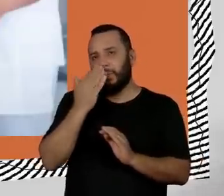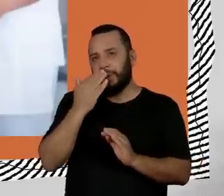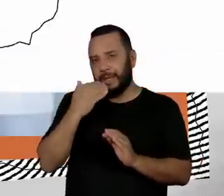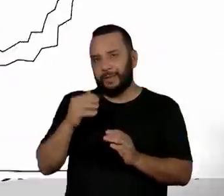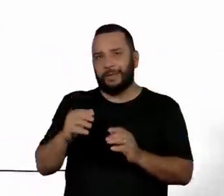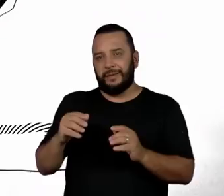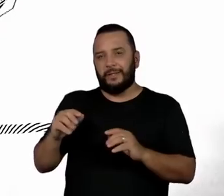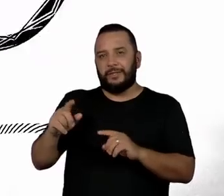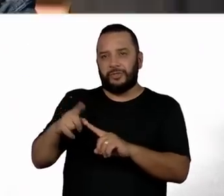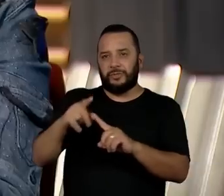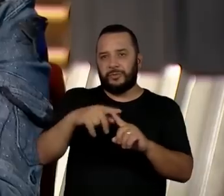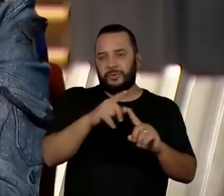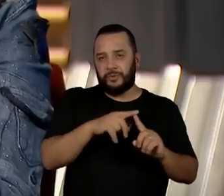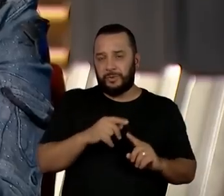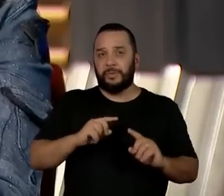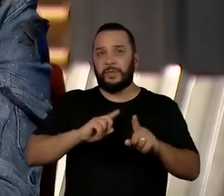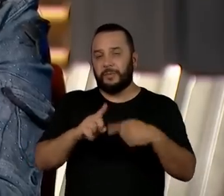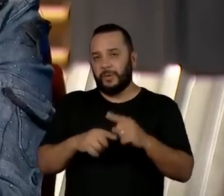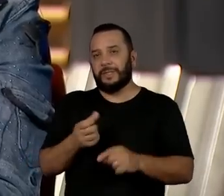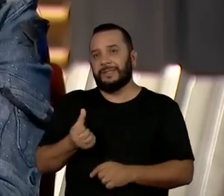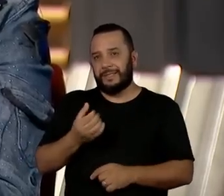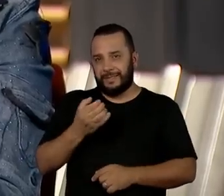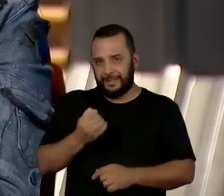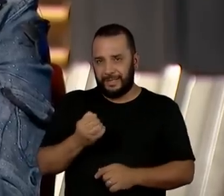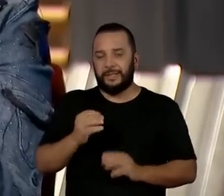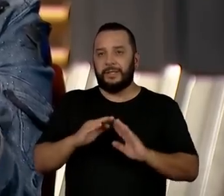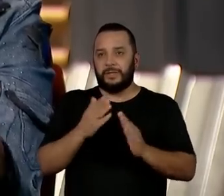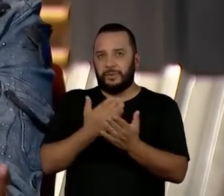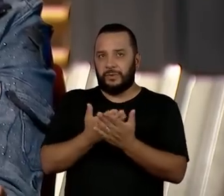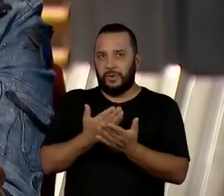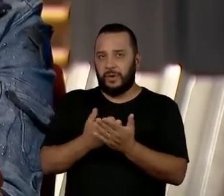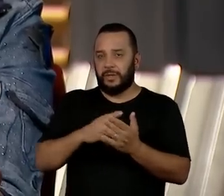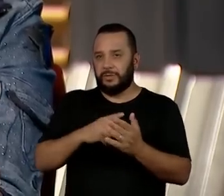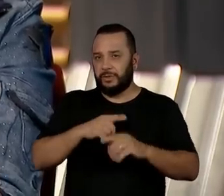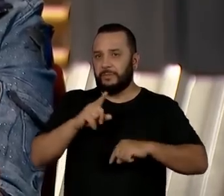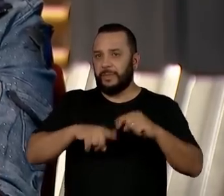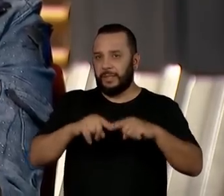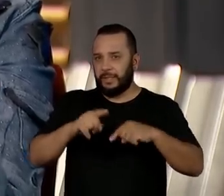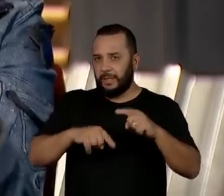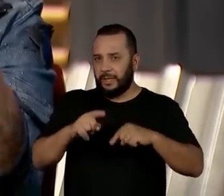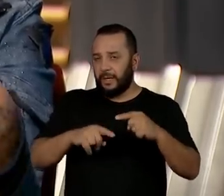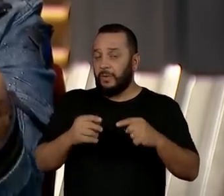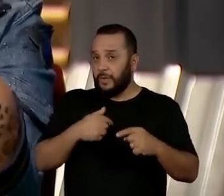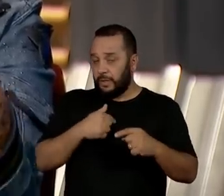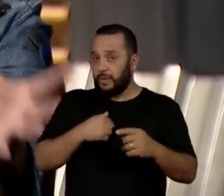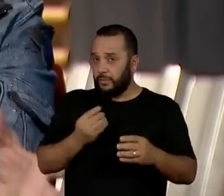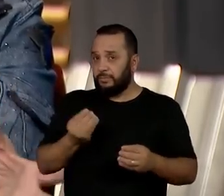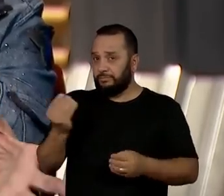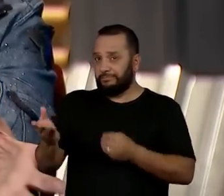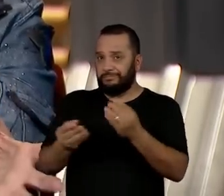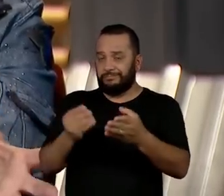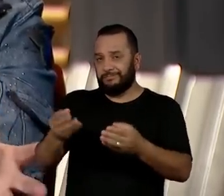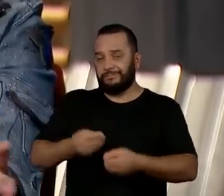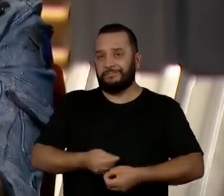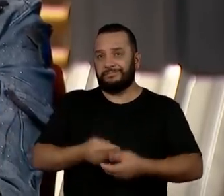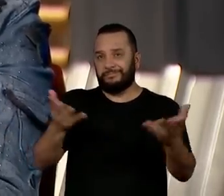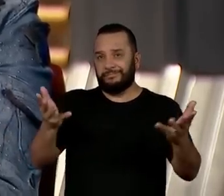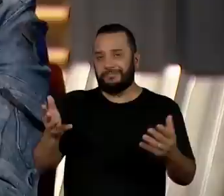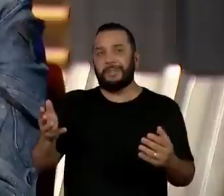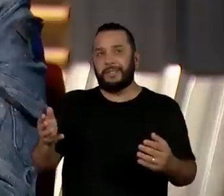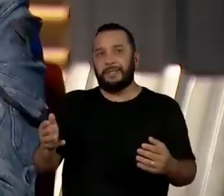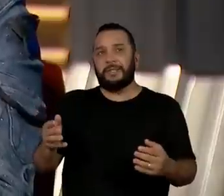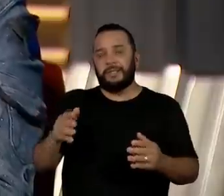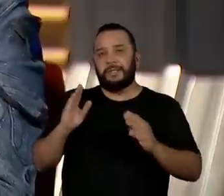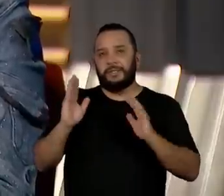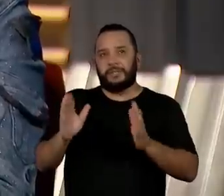essas 60 escolas recebiam esses produtos e Natura que eu estava fazendo essas 10 receitas e